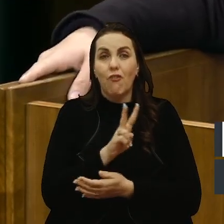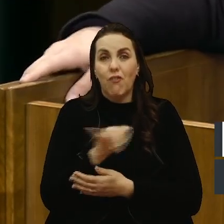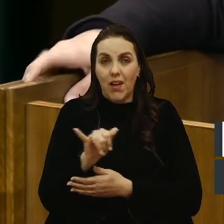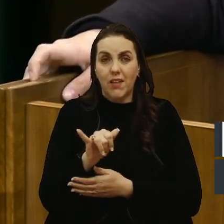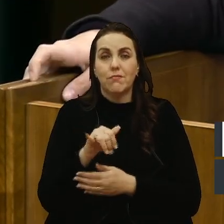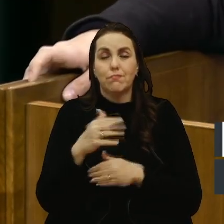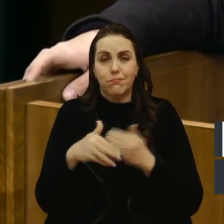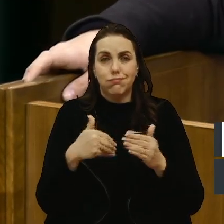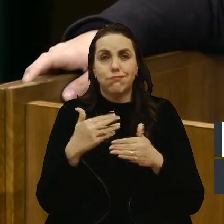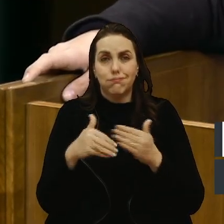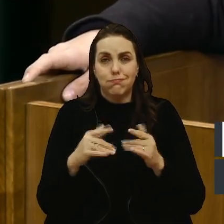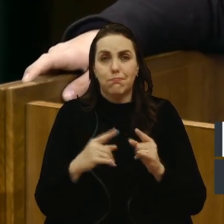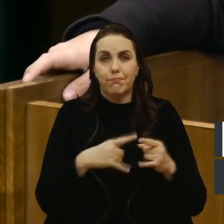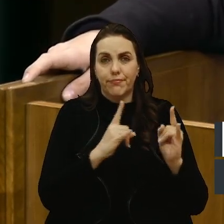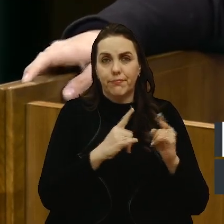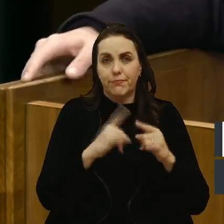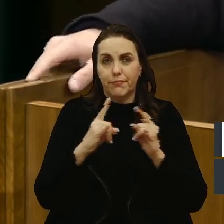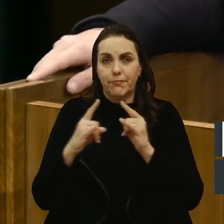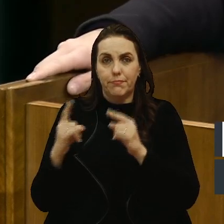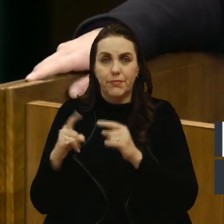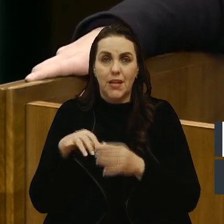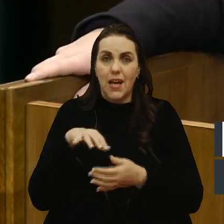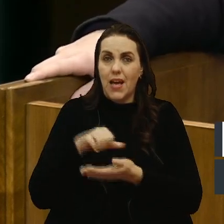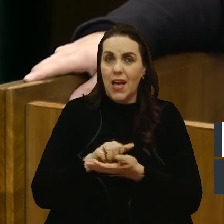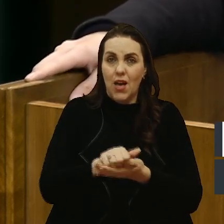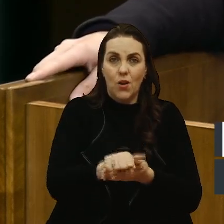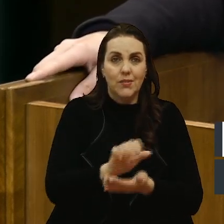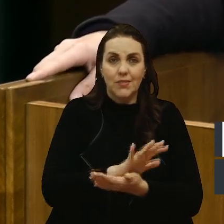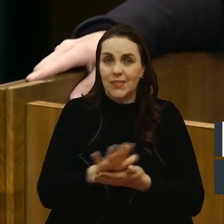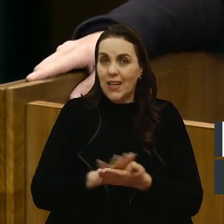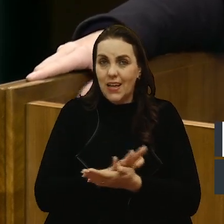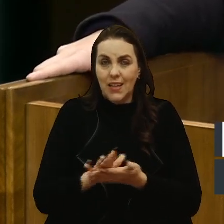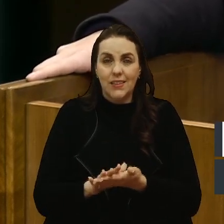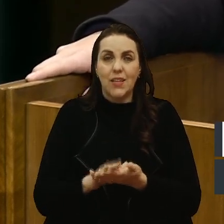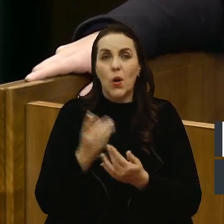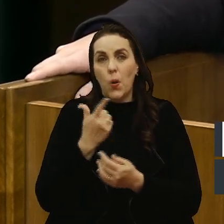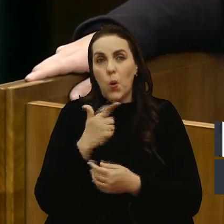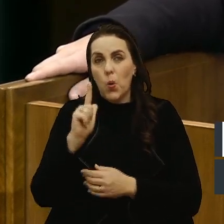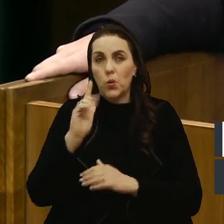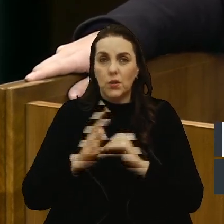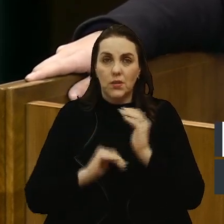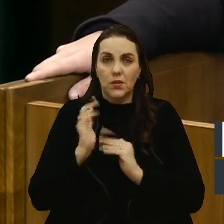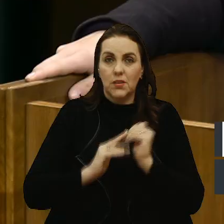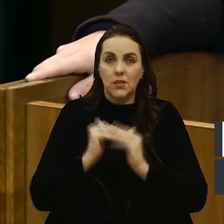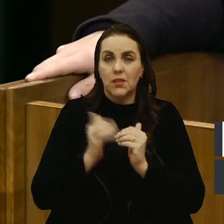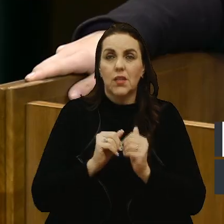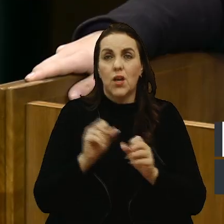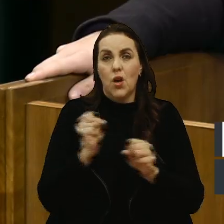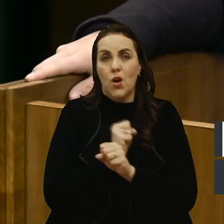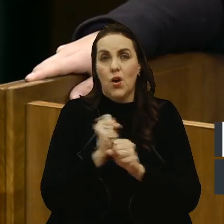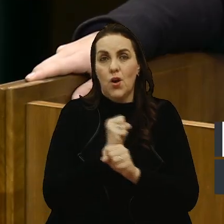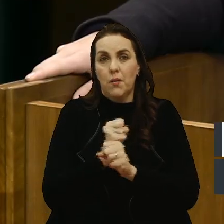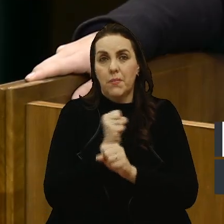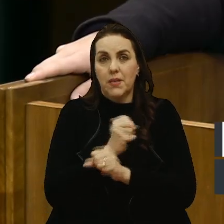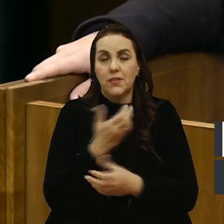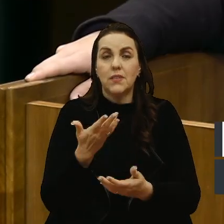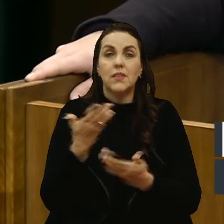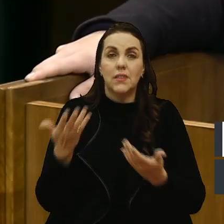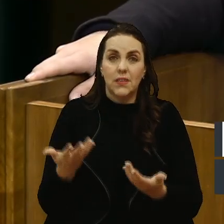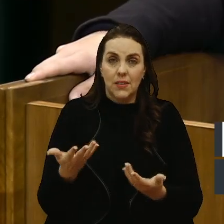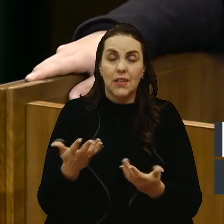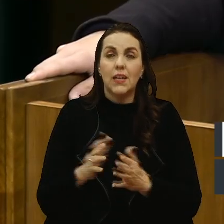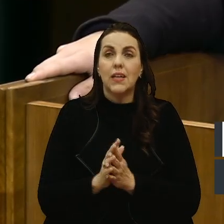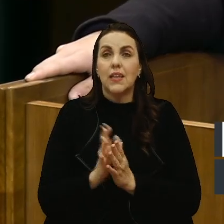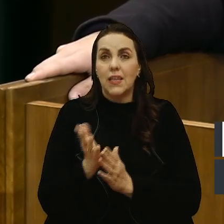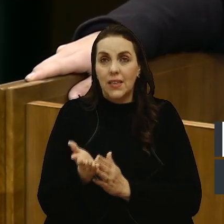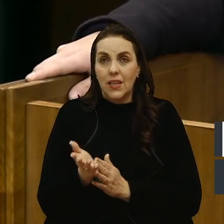haver outros condomínios irregulares, vão ser construídas ser feitas outras obras, e aí o que vai haver é uma demanda